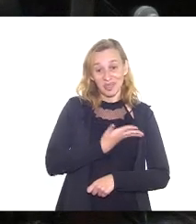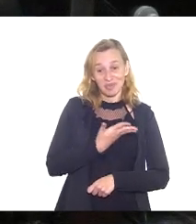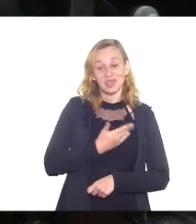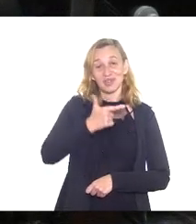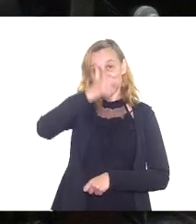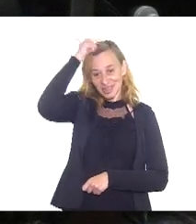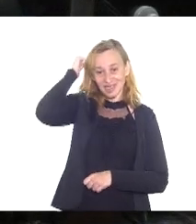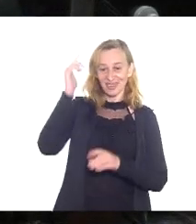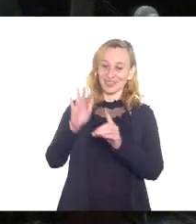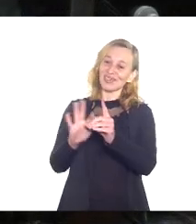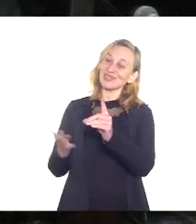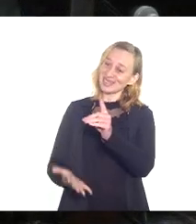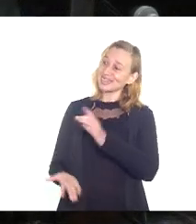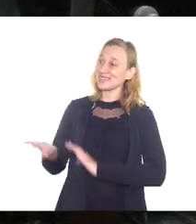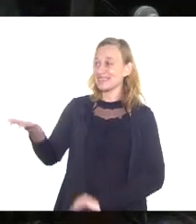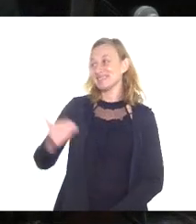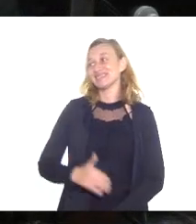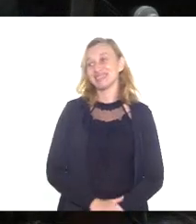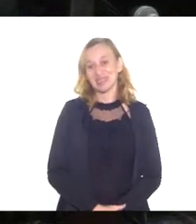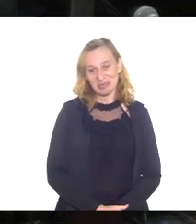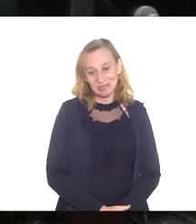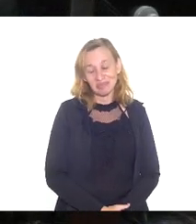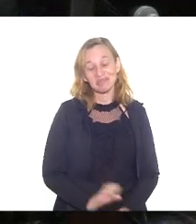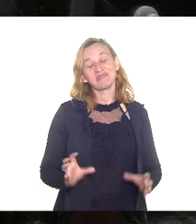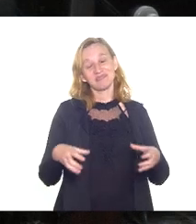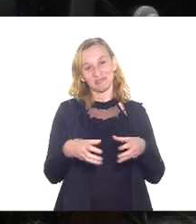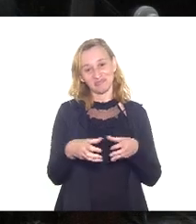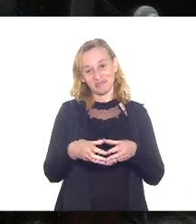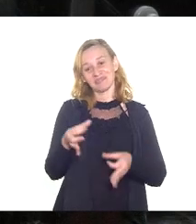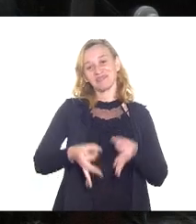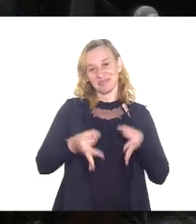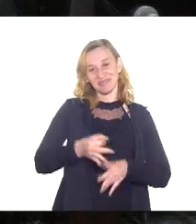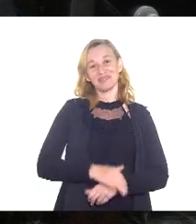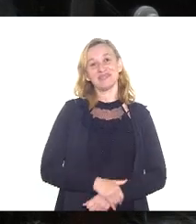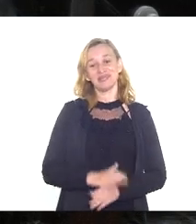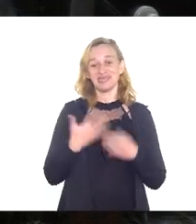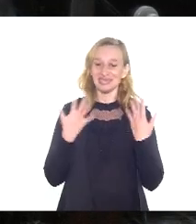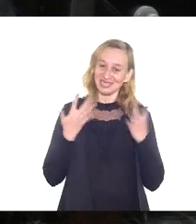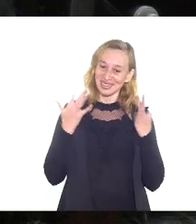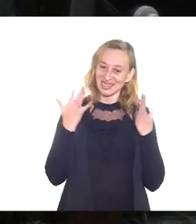Paulo foi homenageado na Comissão de Constituição e Justiça.